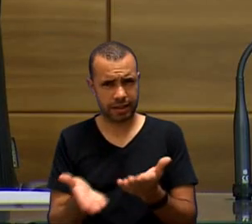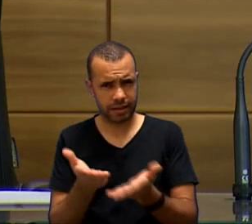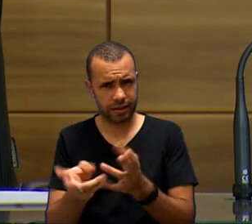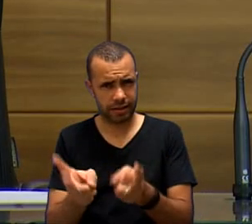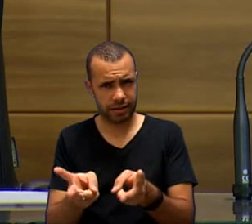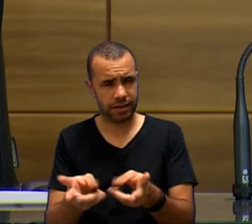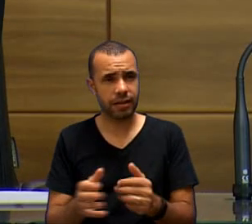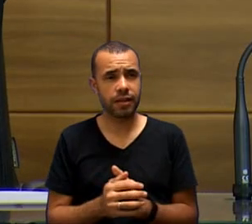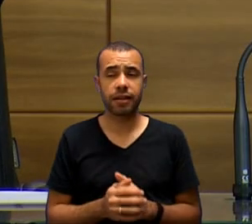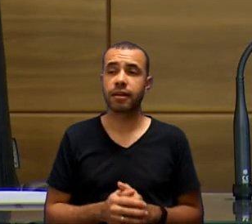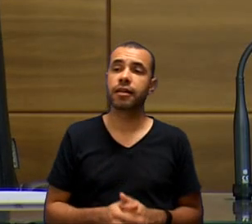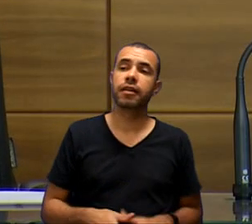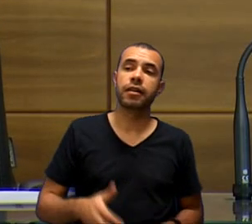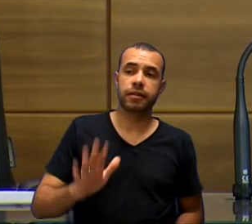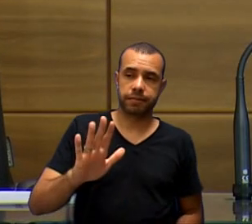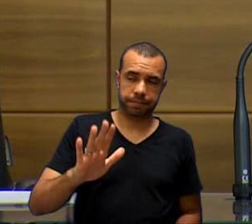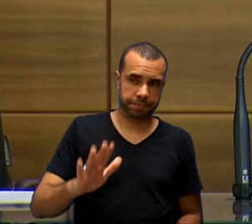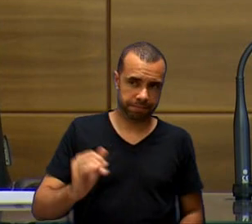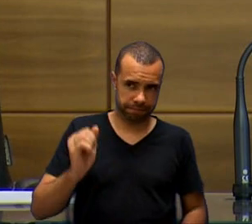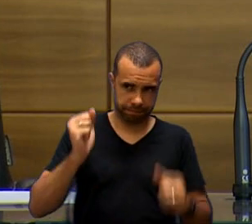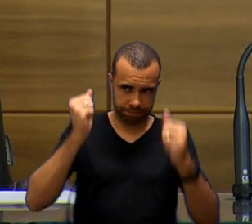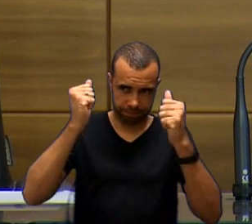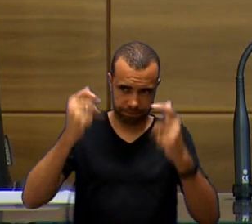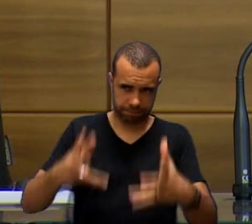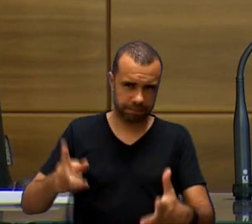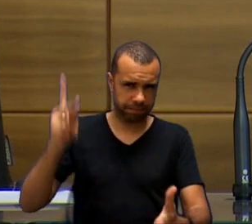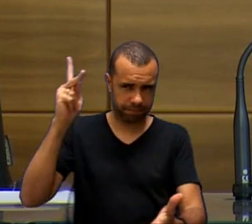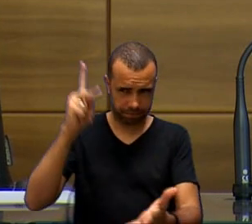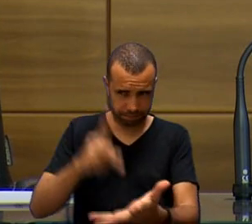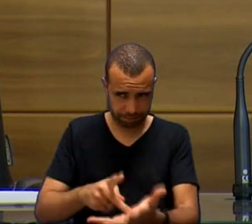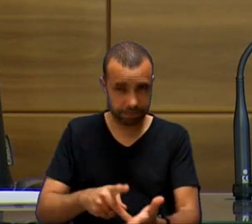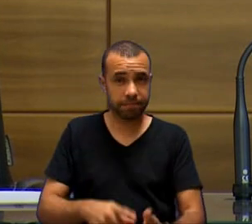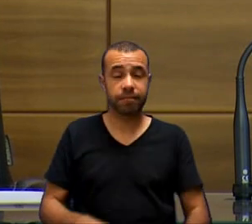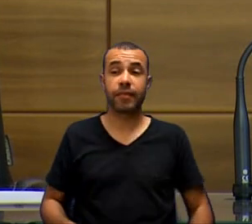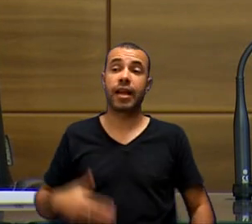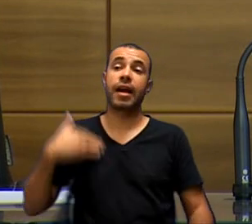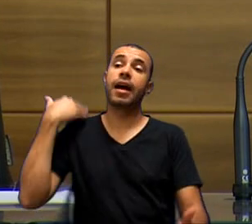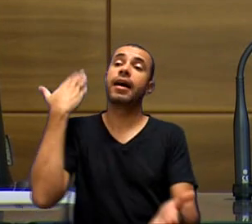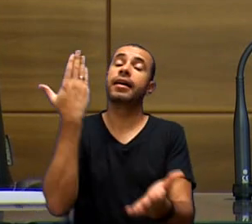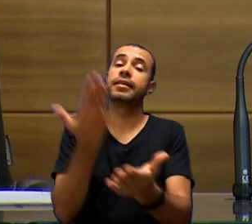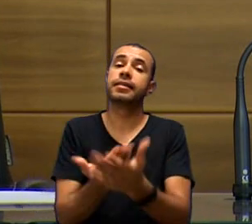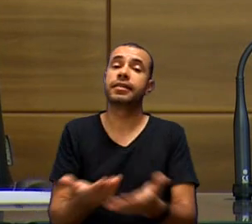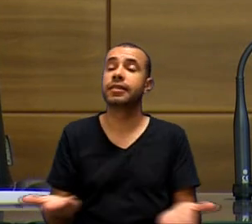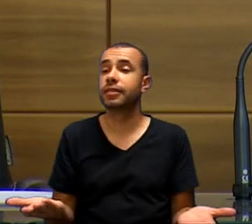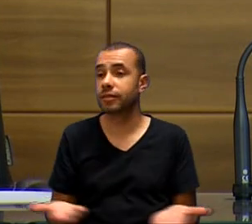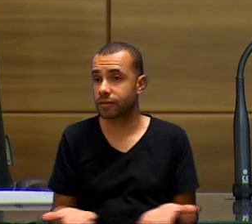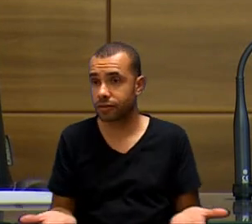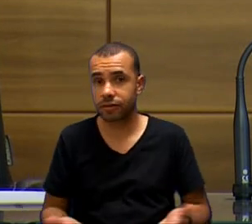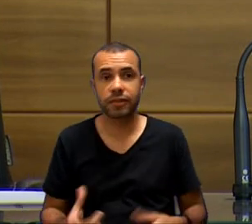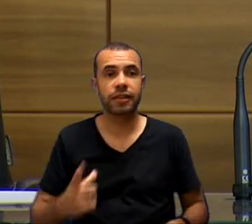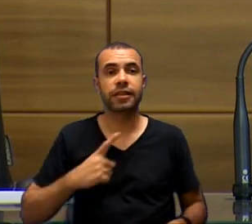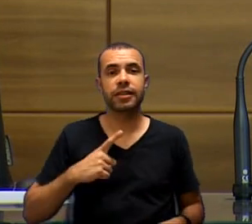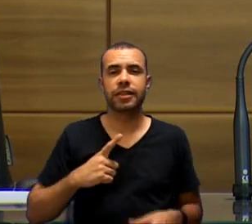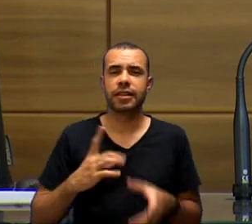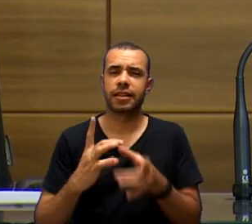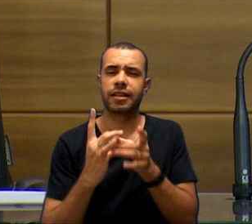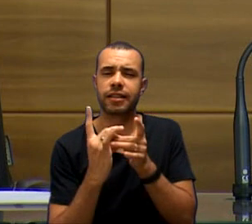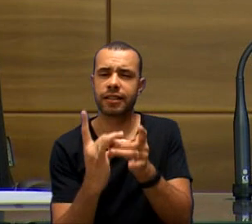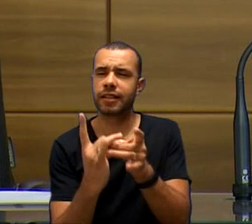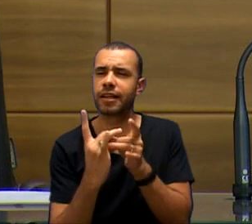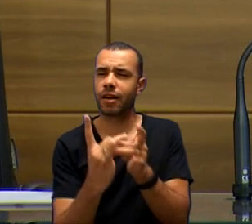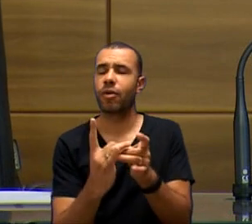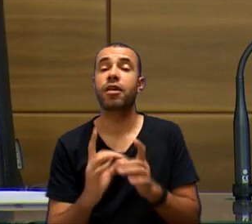hoje a região metropolitana de Sorocaba é muito incipiente. O relacionamento é muito mais festivo,